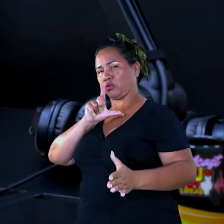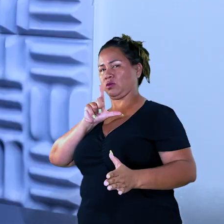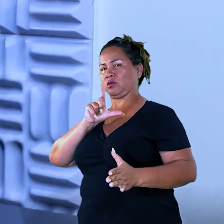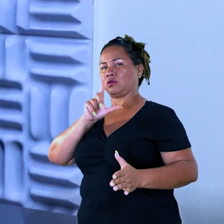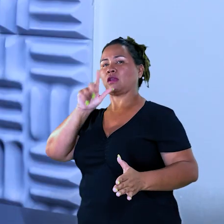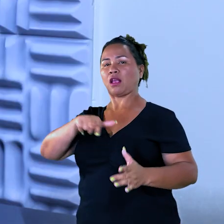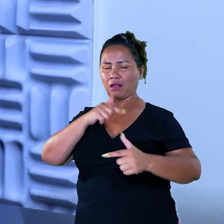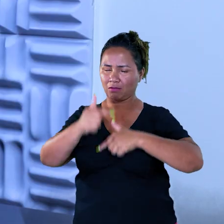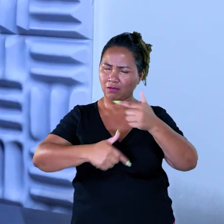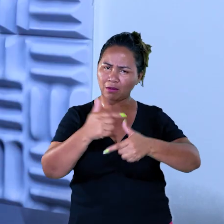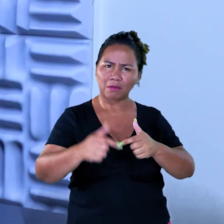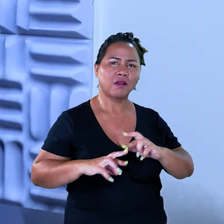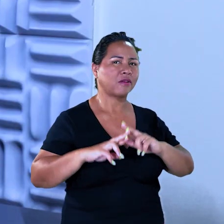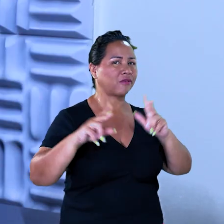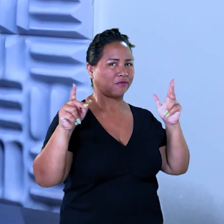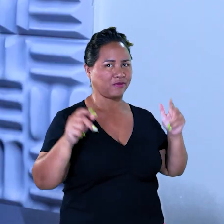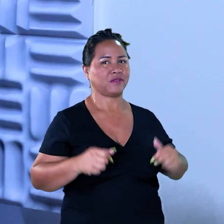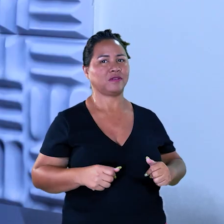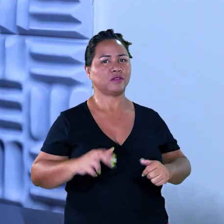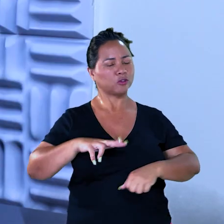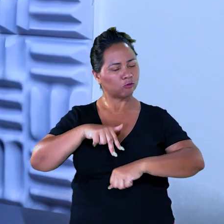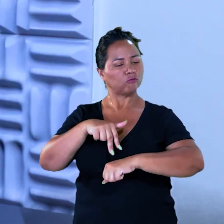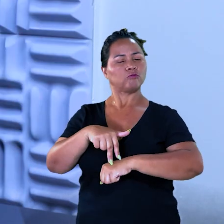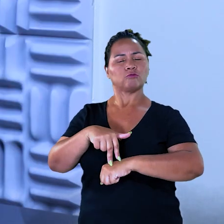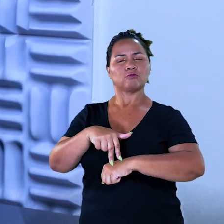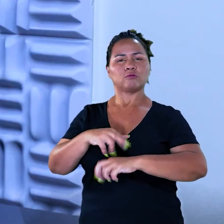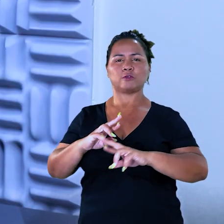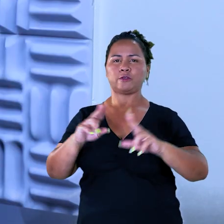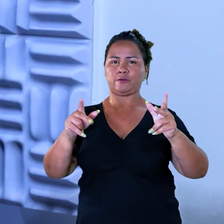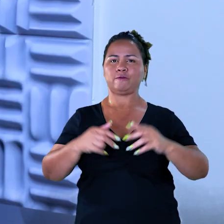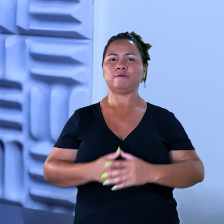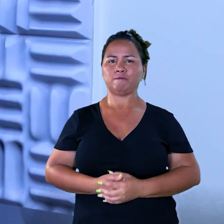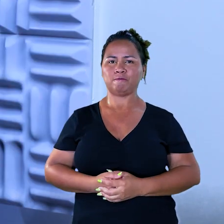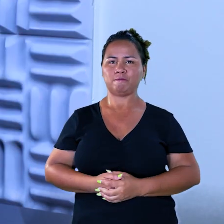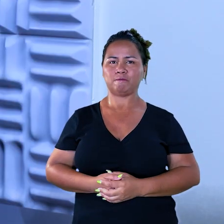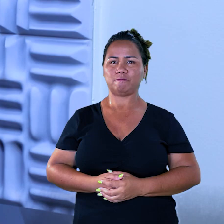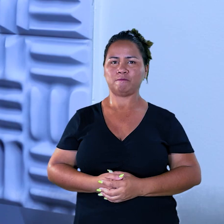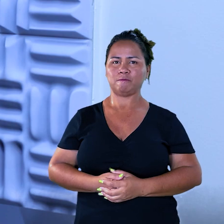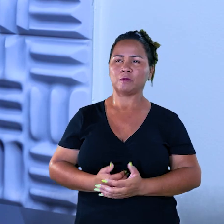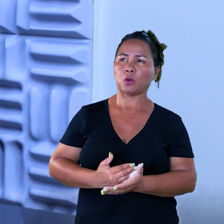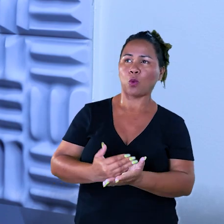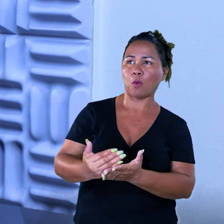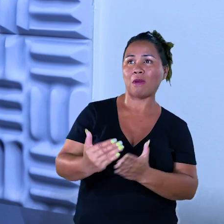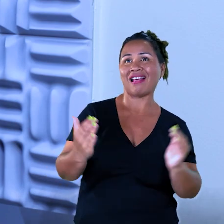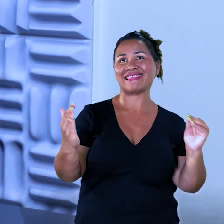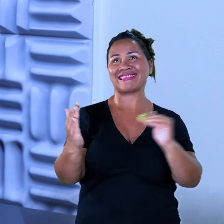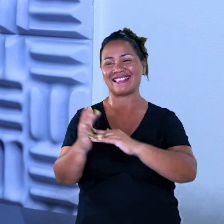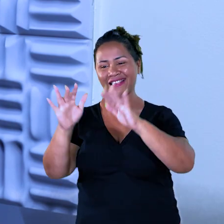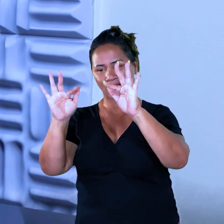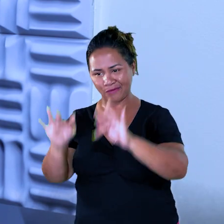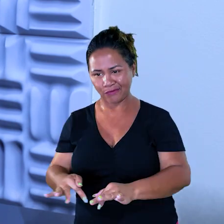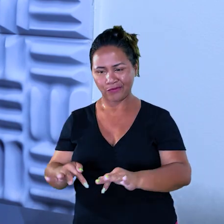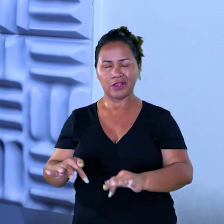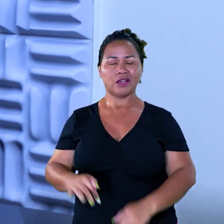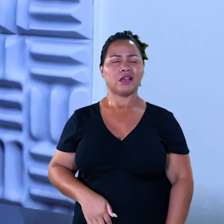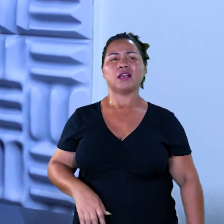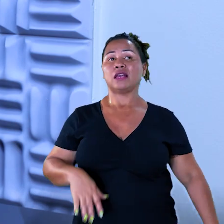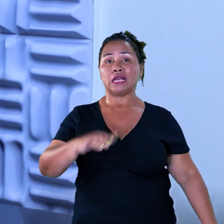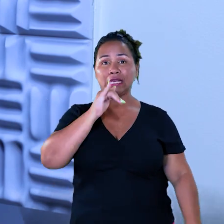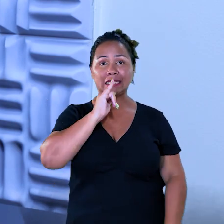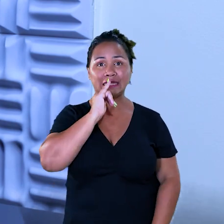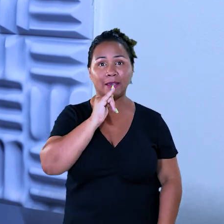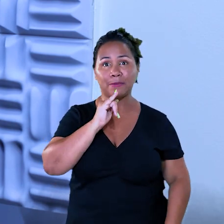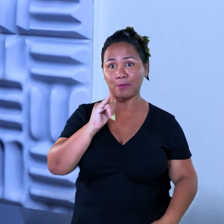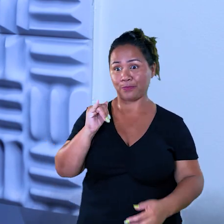diferenciado. é diferenciado, uma postura diferente, do início ao fim, o aluno não sai de aula, tchau, vai,